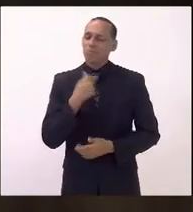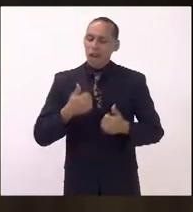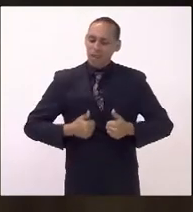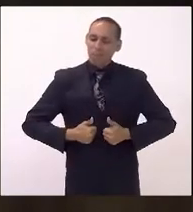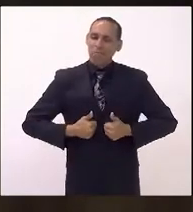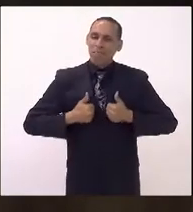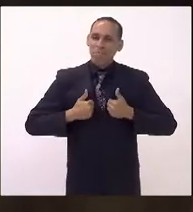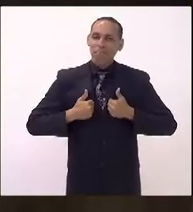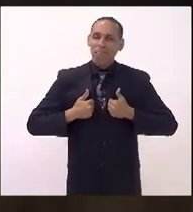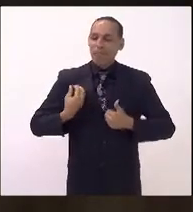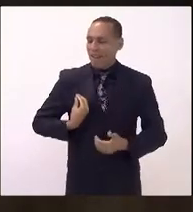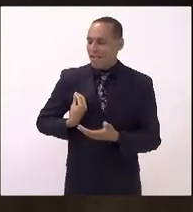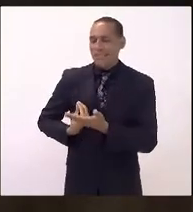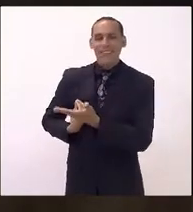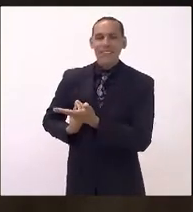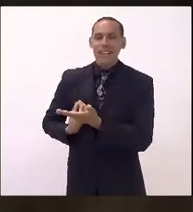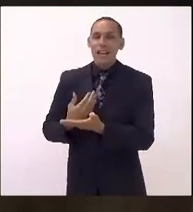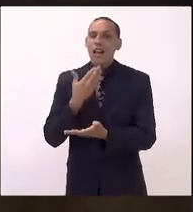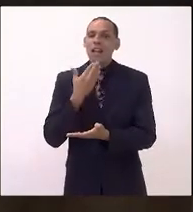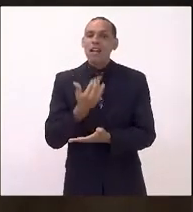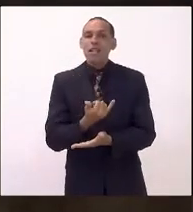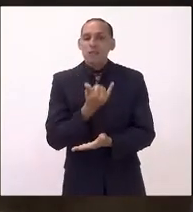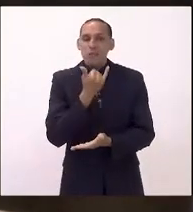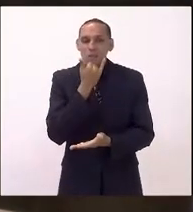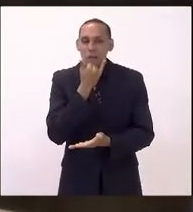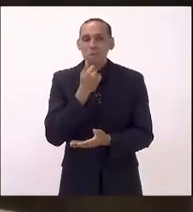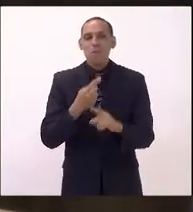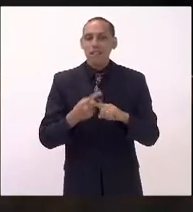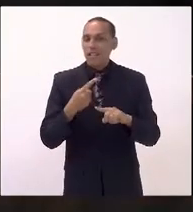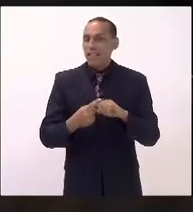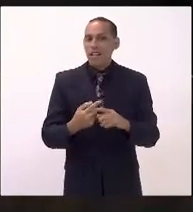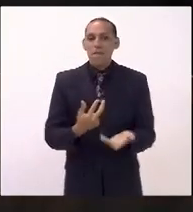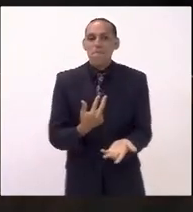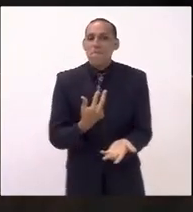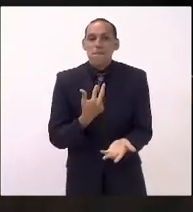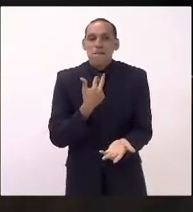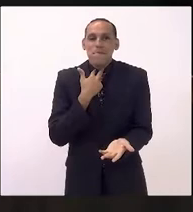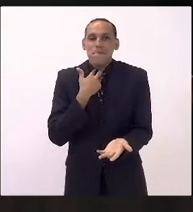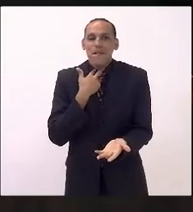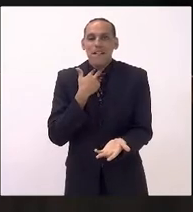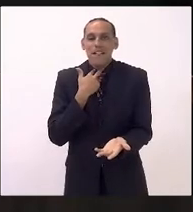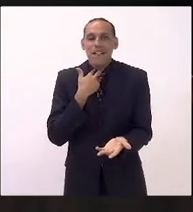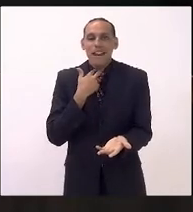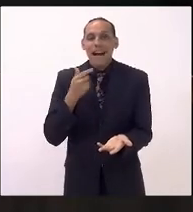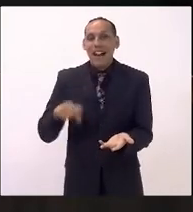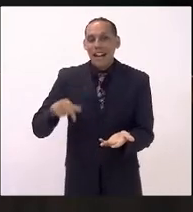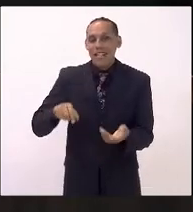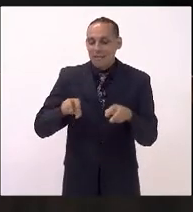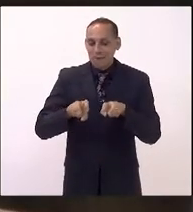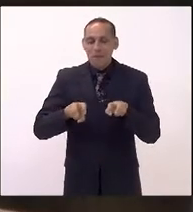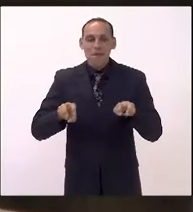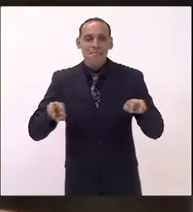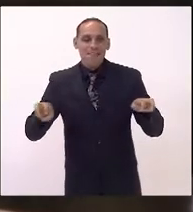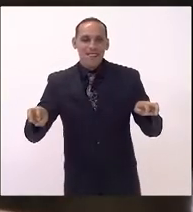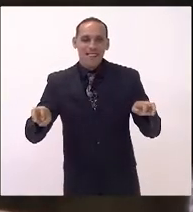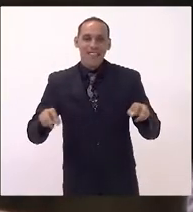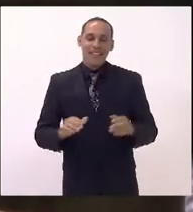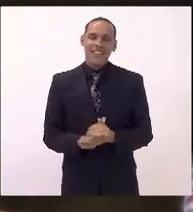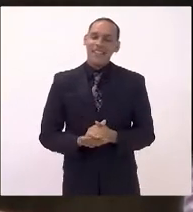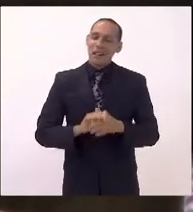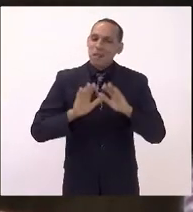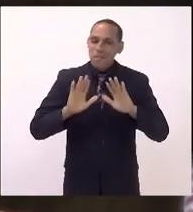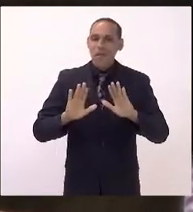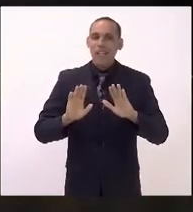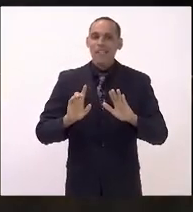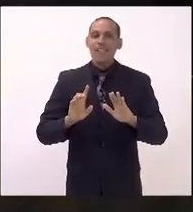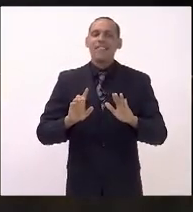sua presença e pedindo desculpa por não poder contar com a sua presença aqui na mesa de honra, mas